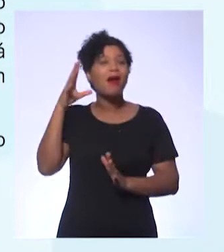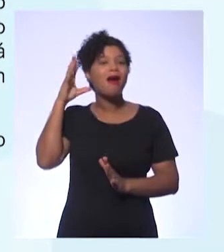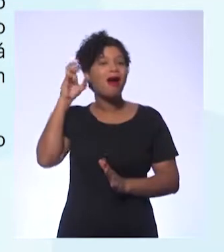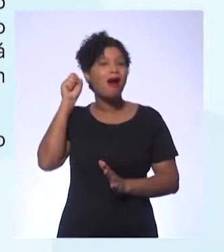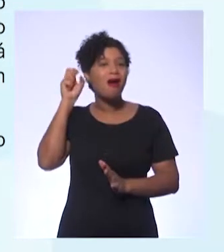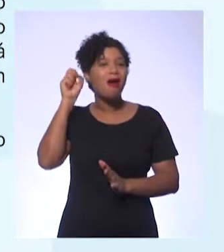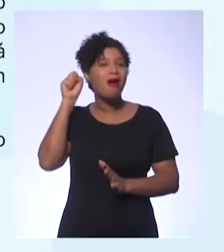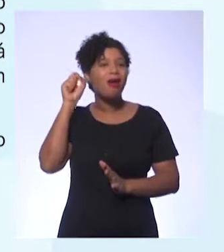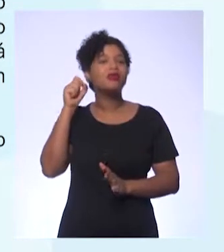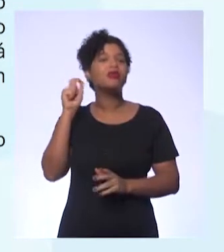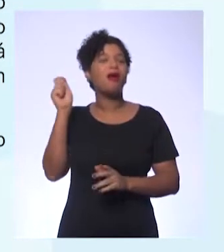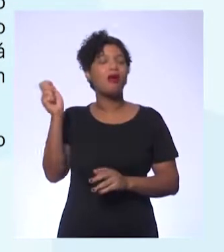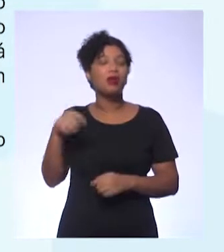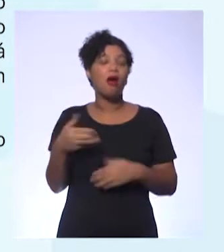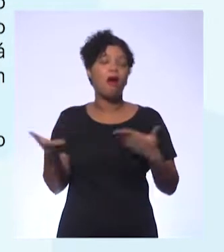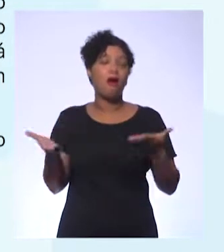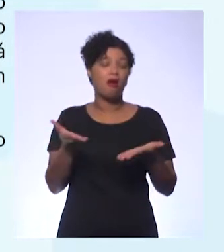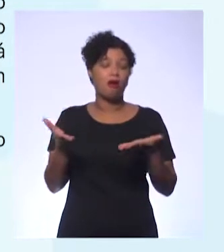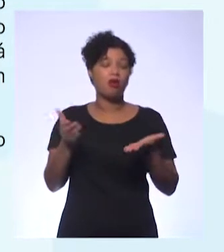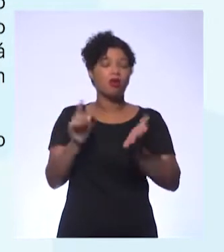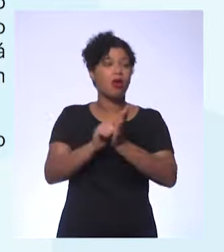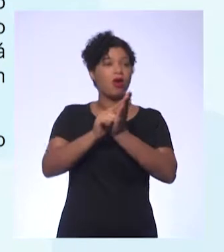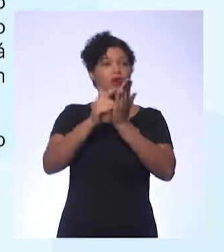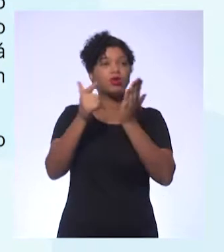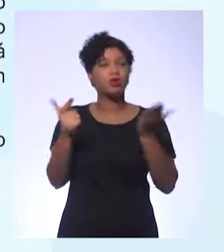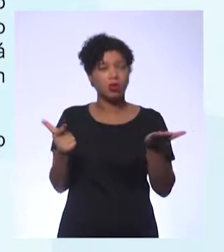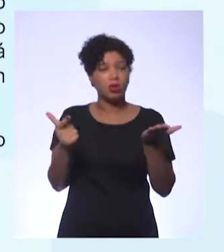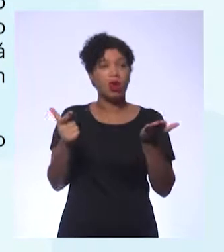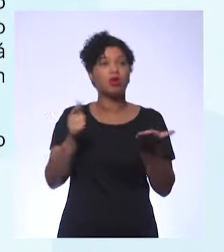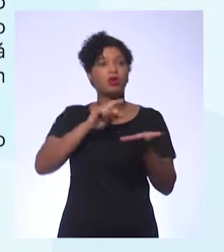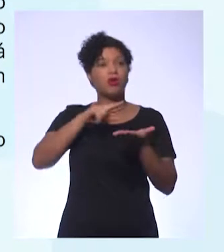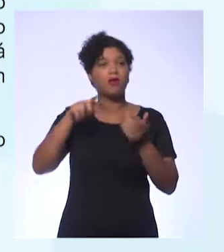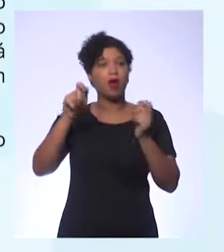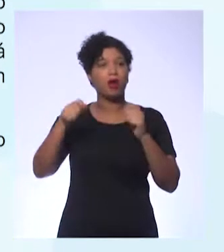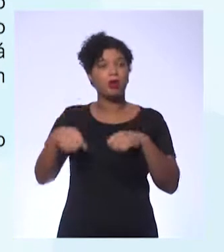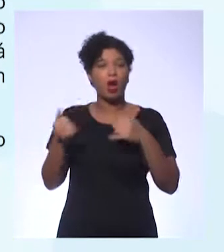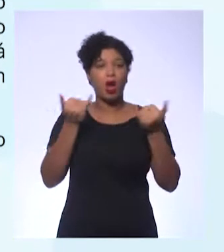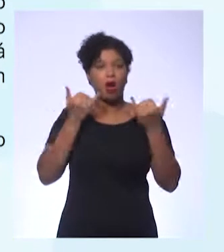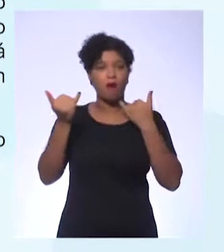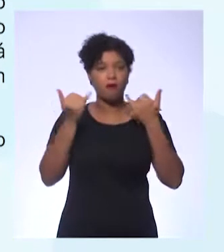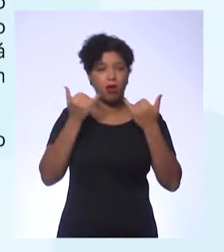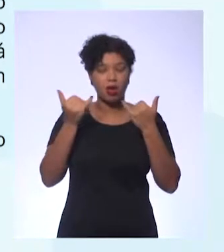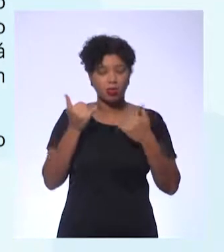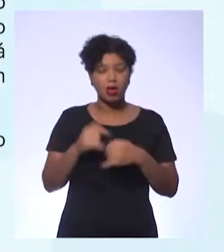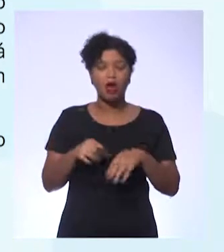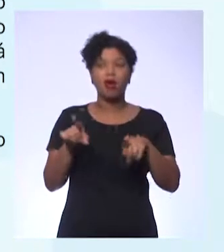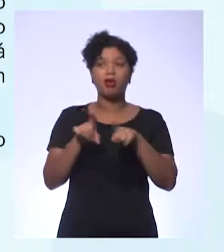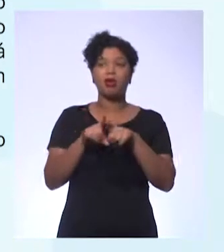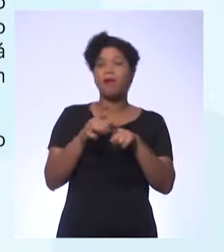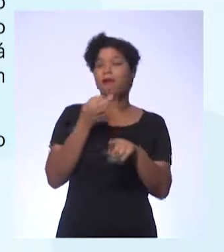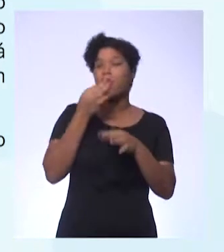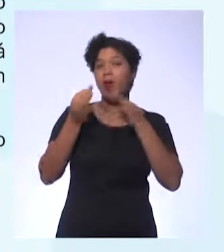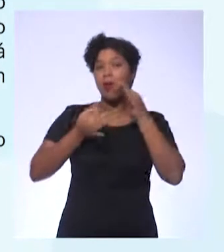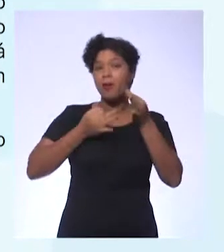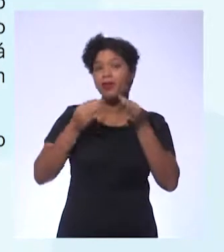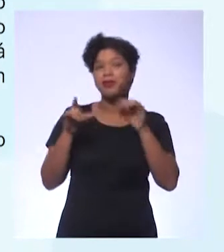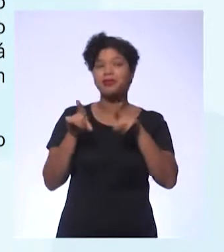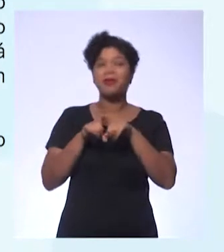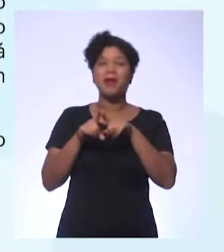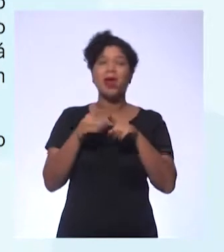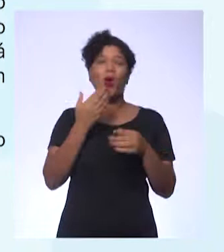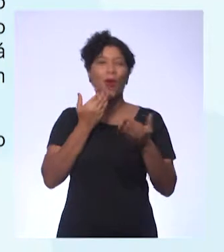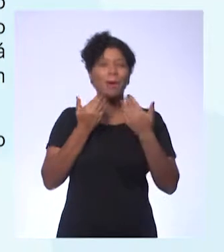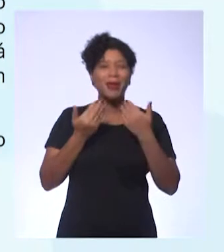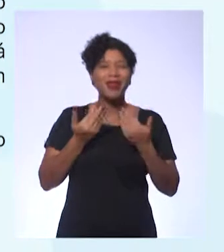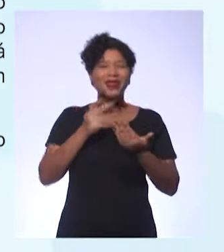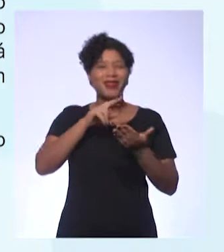do ramo jornalístico utilizam esse suporte para transmitir notícias, artigos de opinião, receitas culinárias,